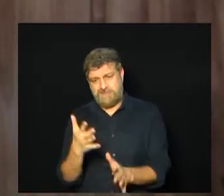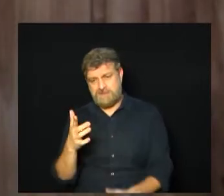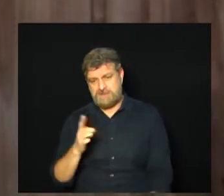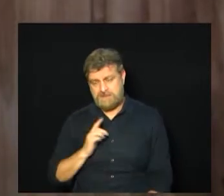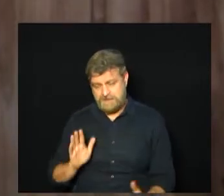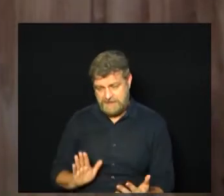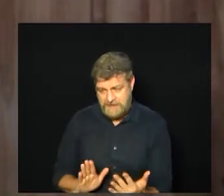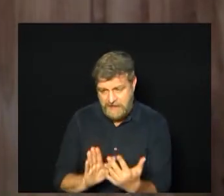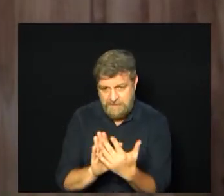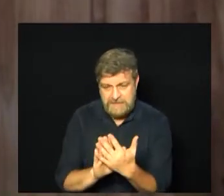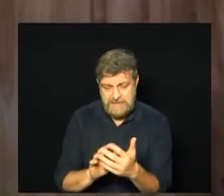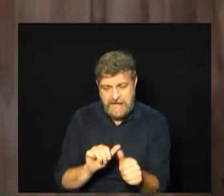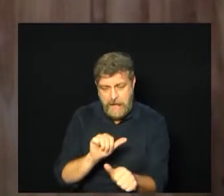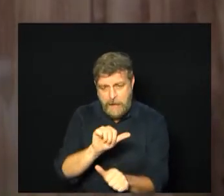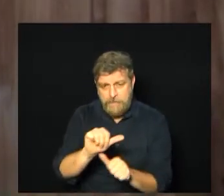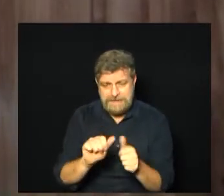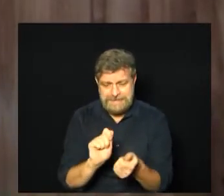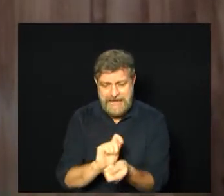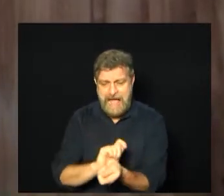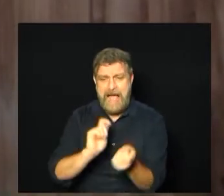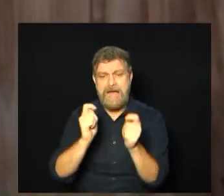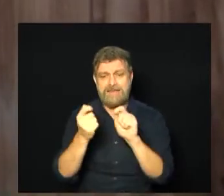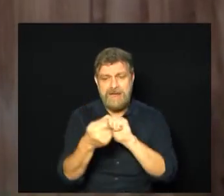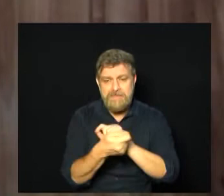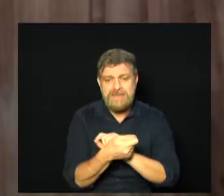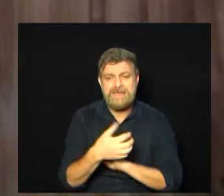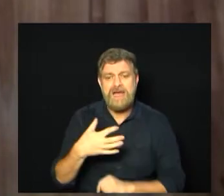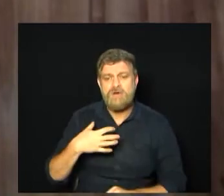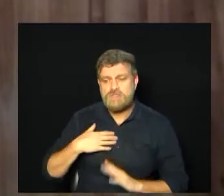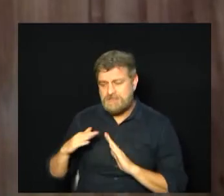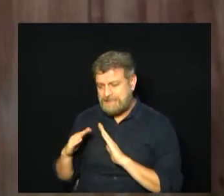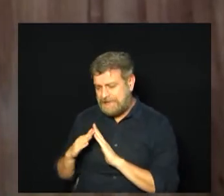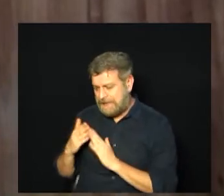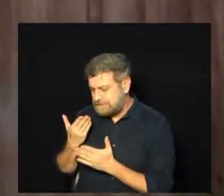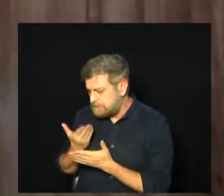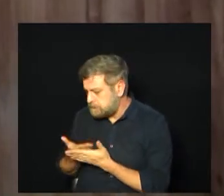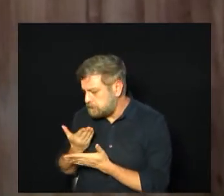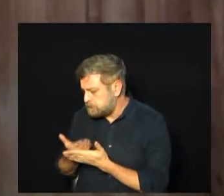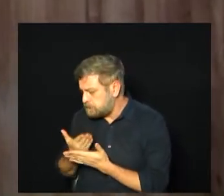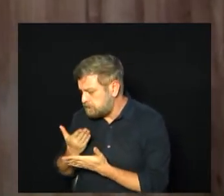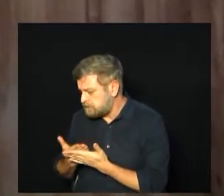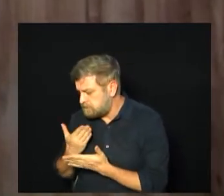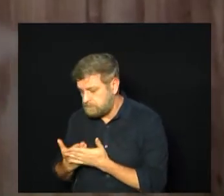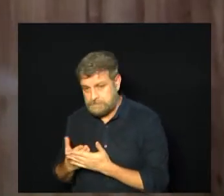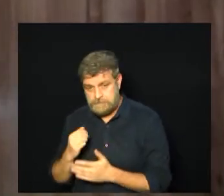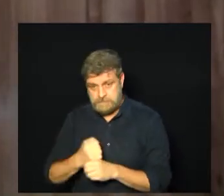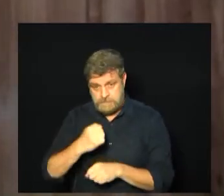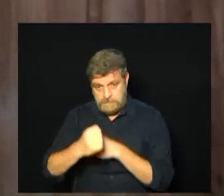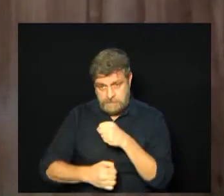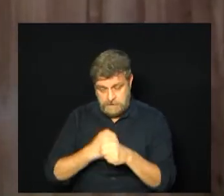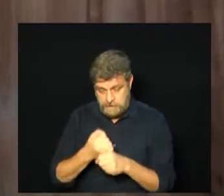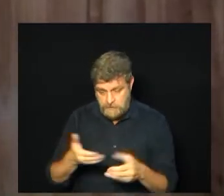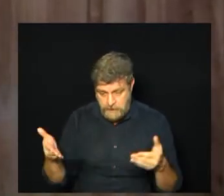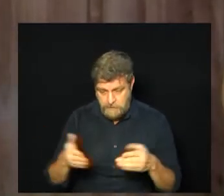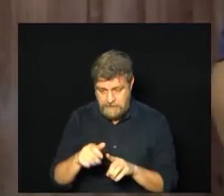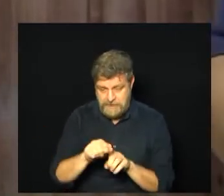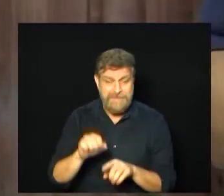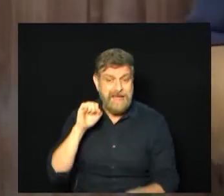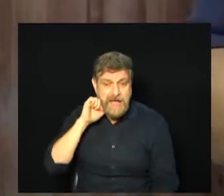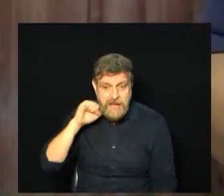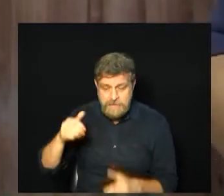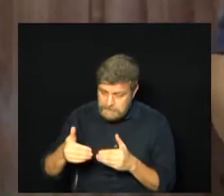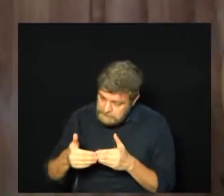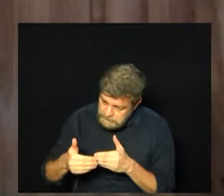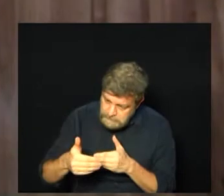enfrentar algumas mudanças, tiveram que adaptar a forma de estudar em casa. E esse ano, a partir do mês de abril, iniciou-se